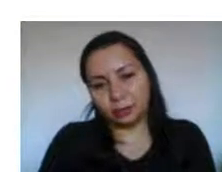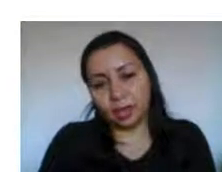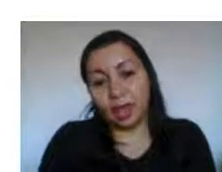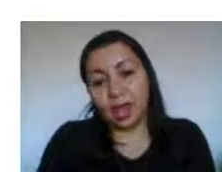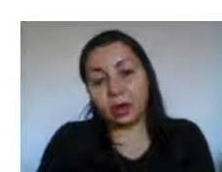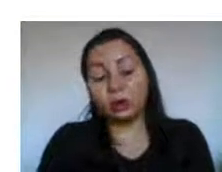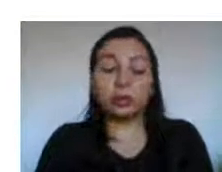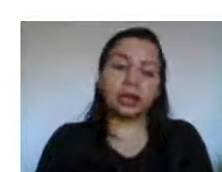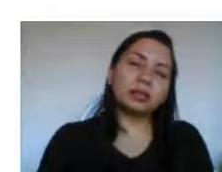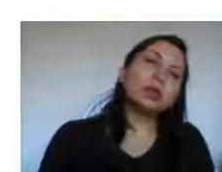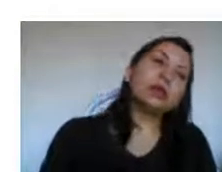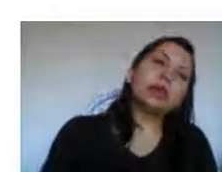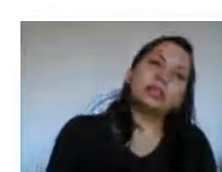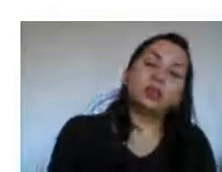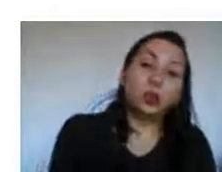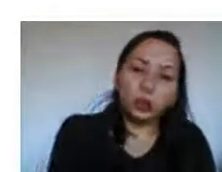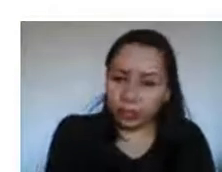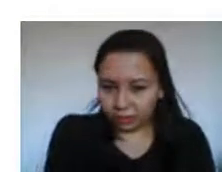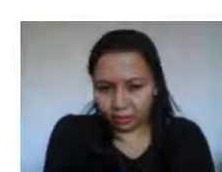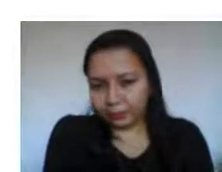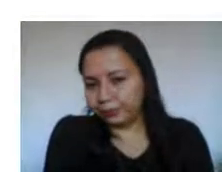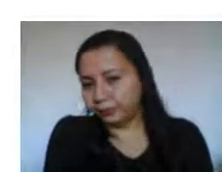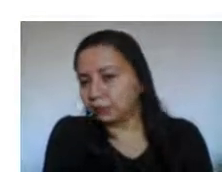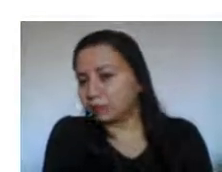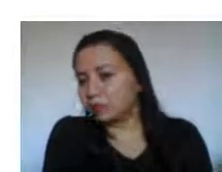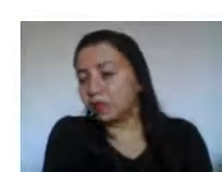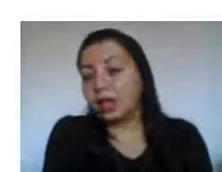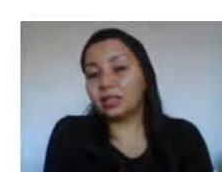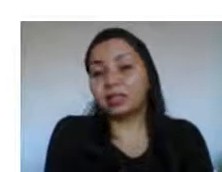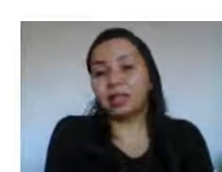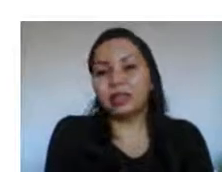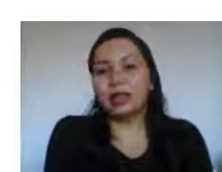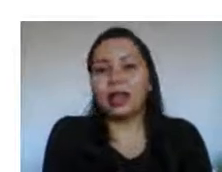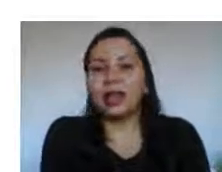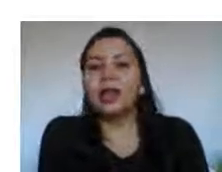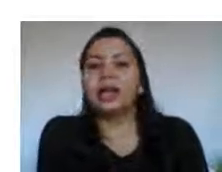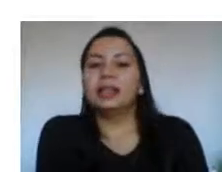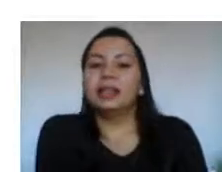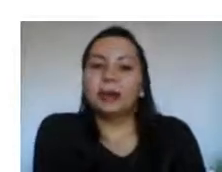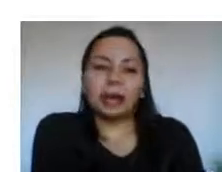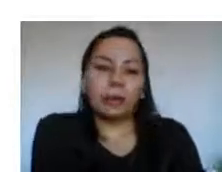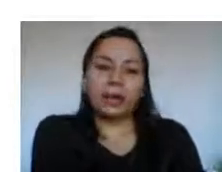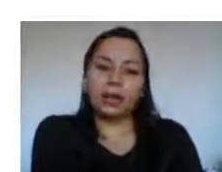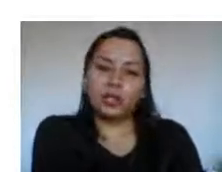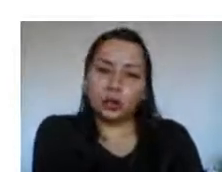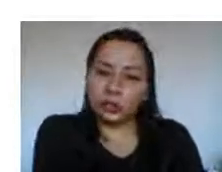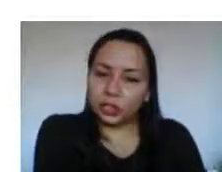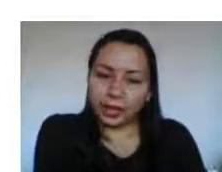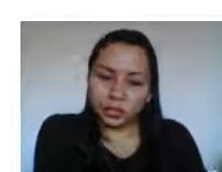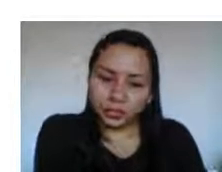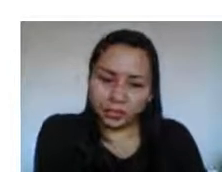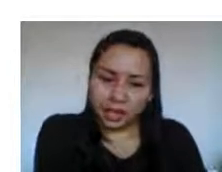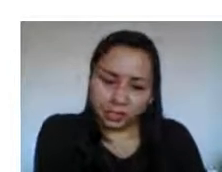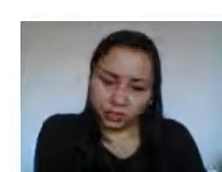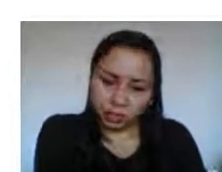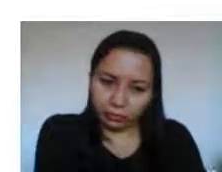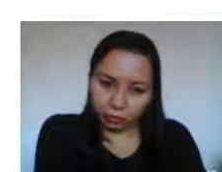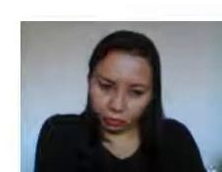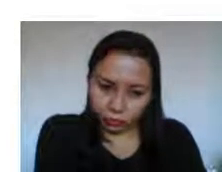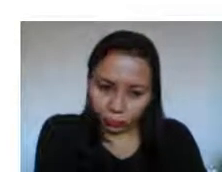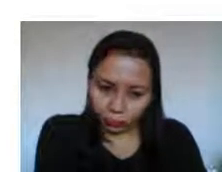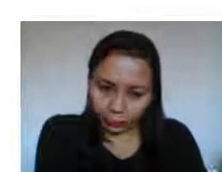aquecer. Acontece que quando as indústrias elas tendem a liberar uma grande quantidade desses gases